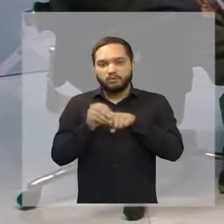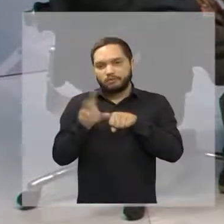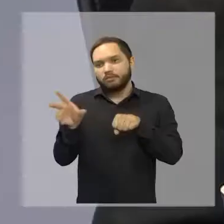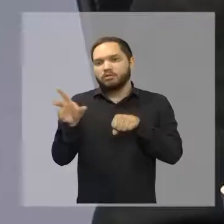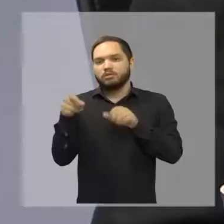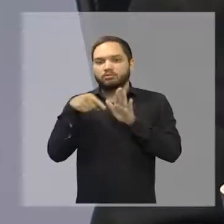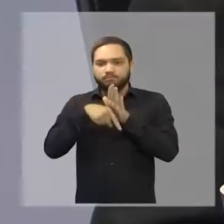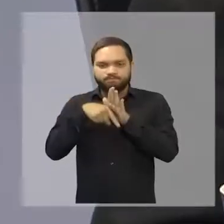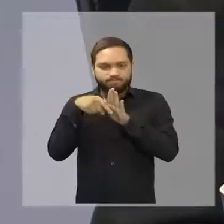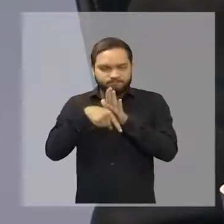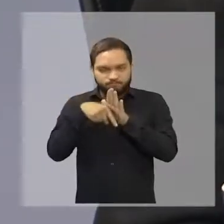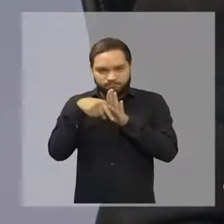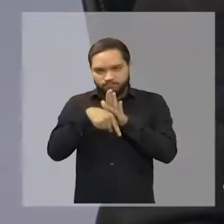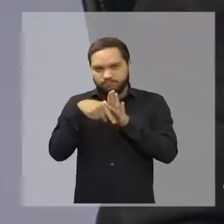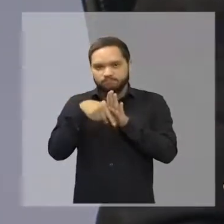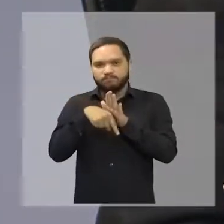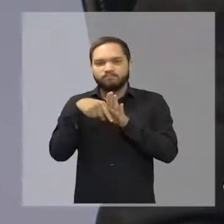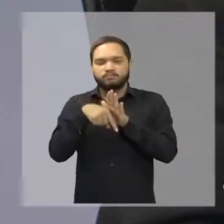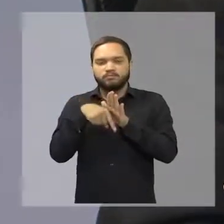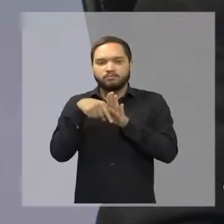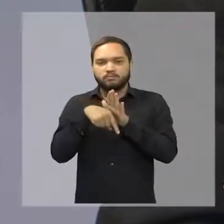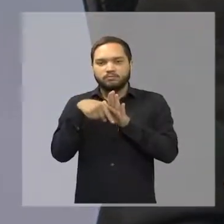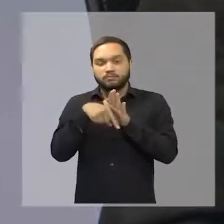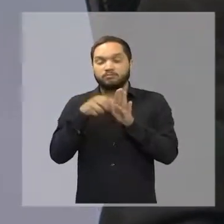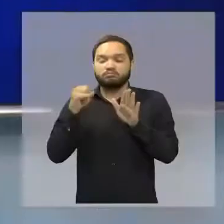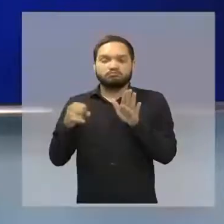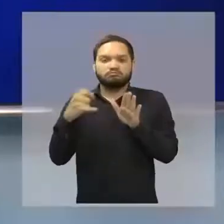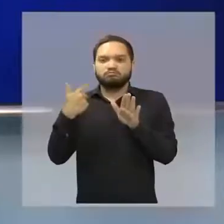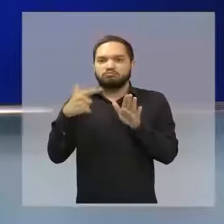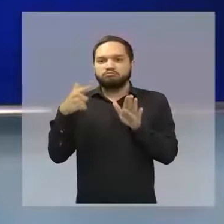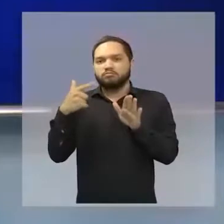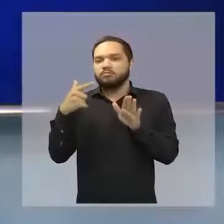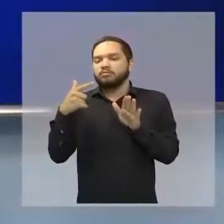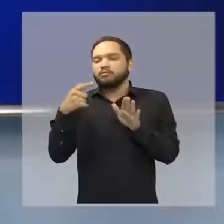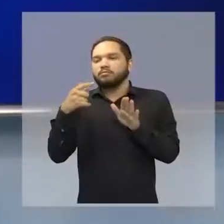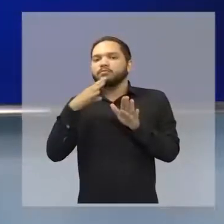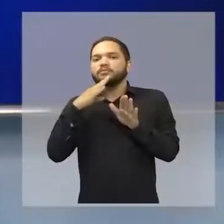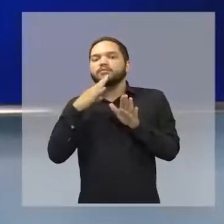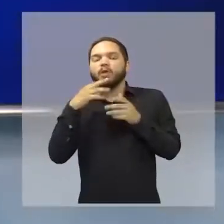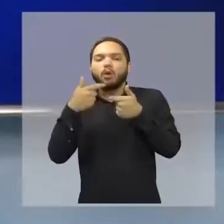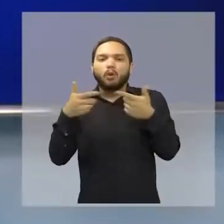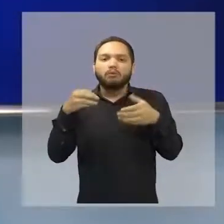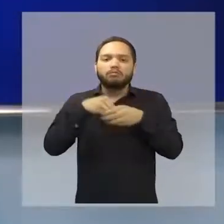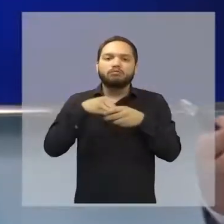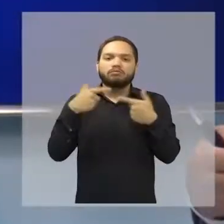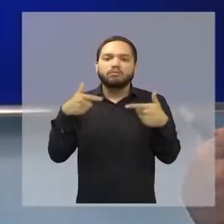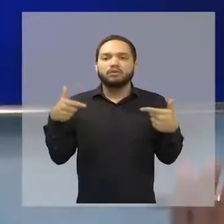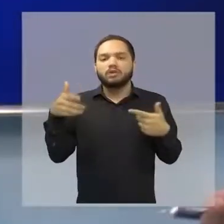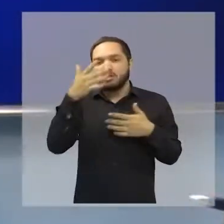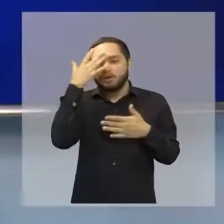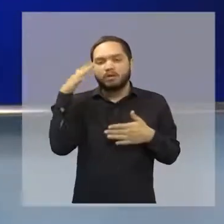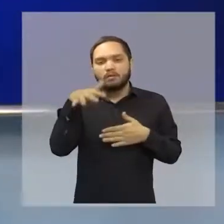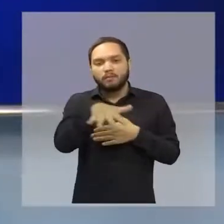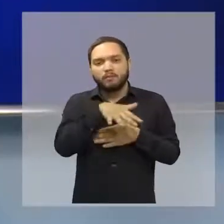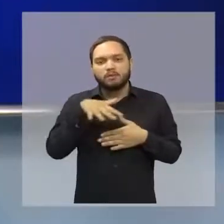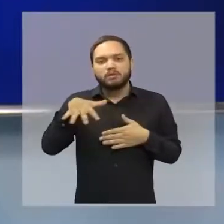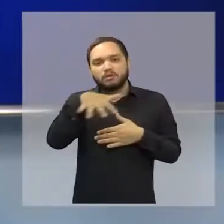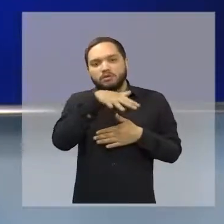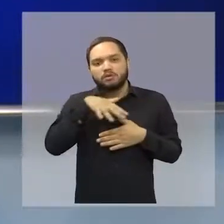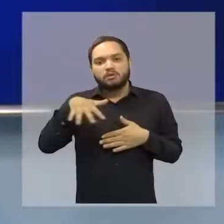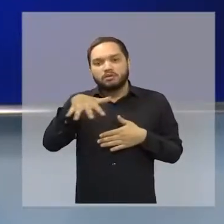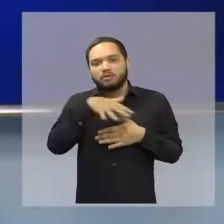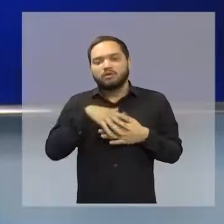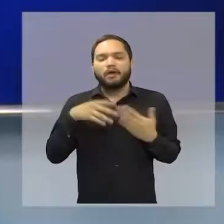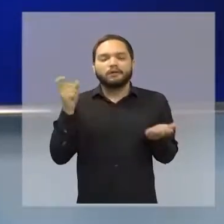diagnóstico, sem ter um conhecimento das necessidades da sua população, da sua sociedade,